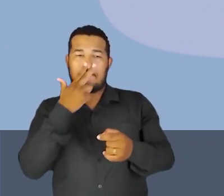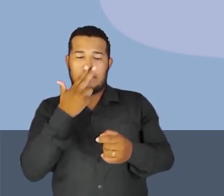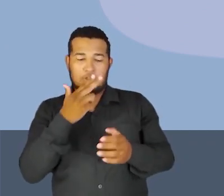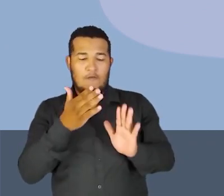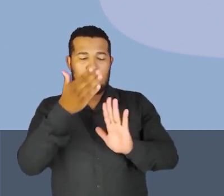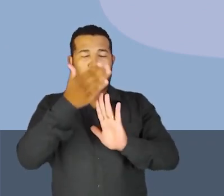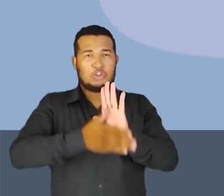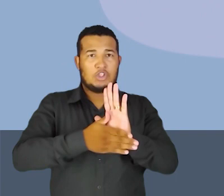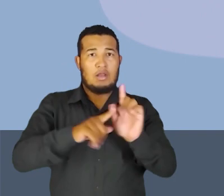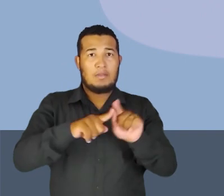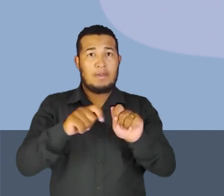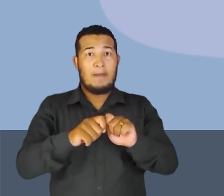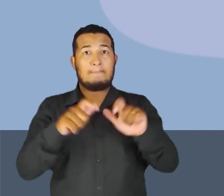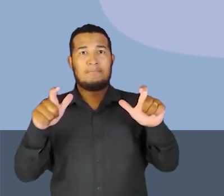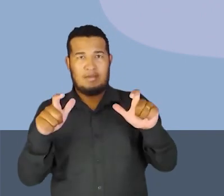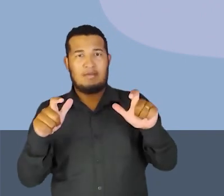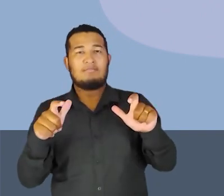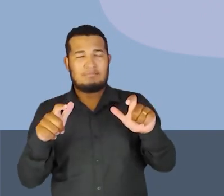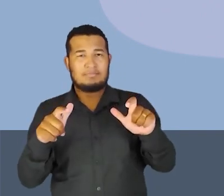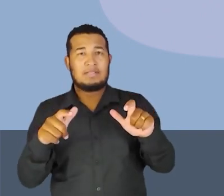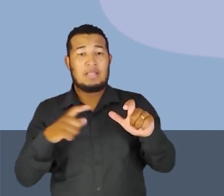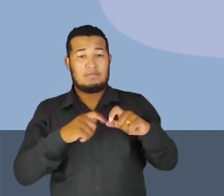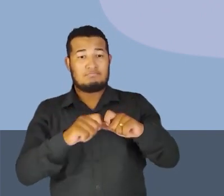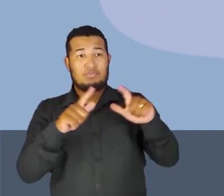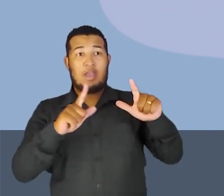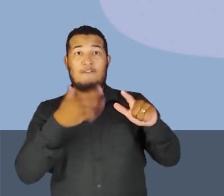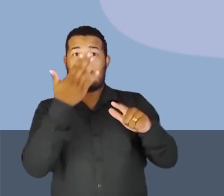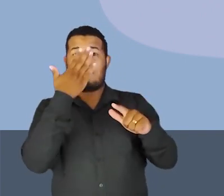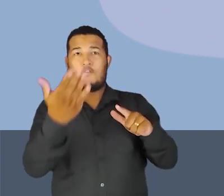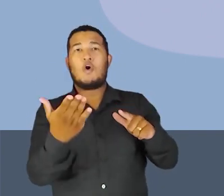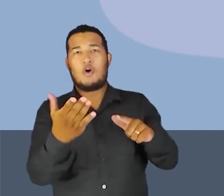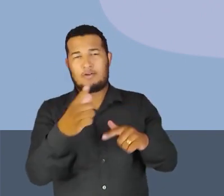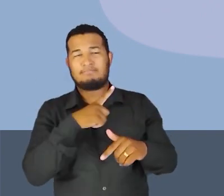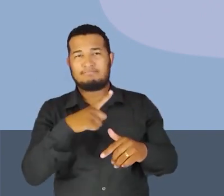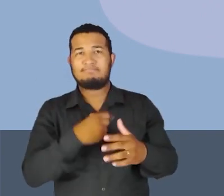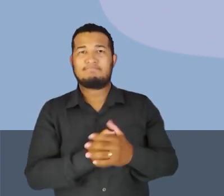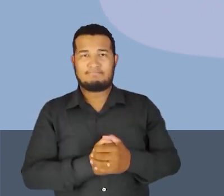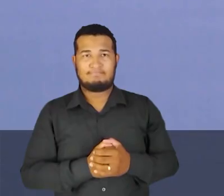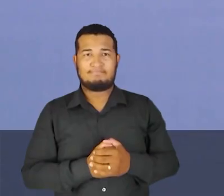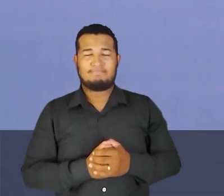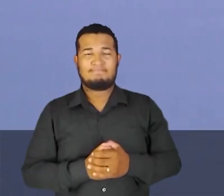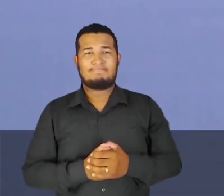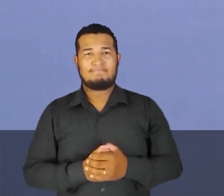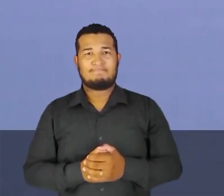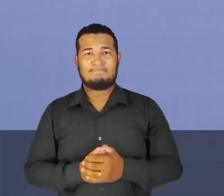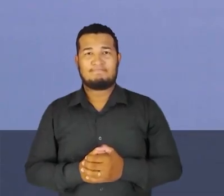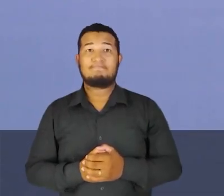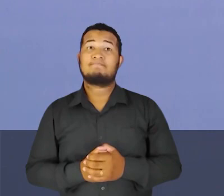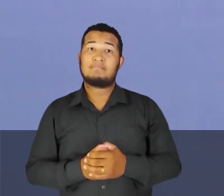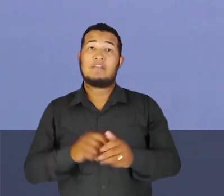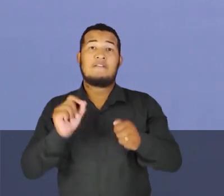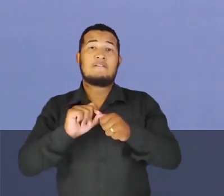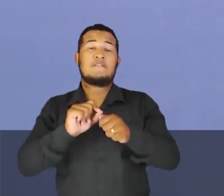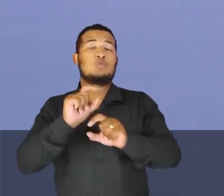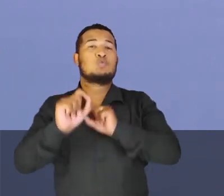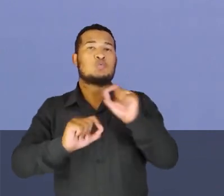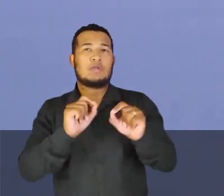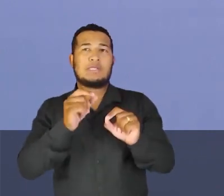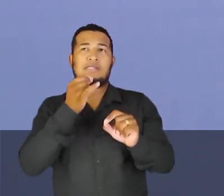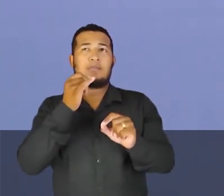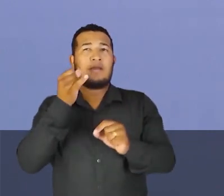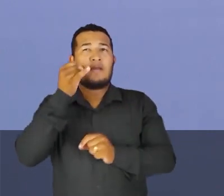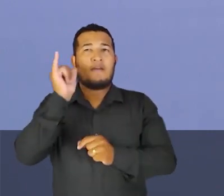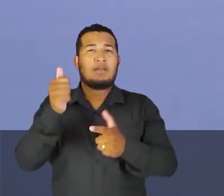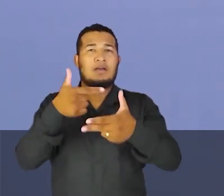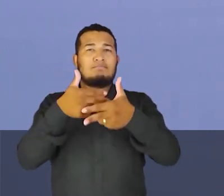aberta, e essa parte aberta fica geralmente exposta, né? Volta para cá. E isso faz com que não crie